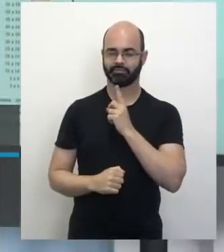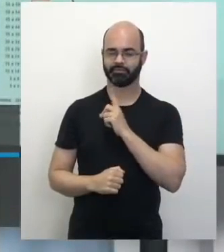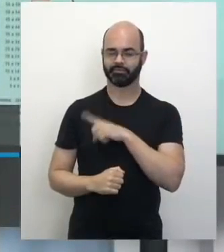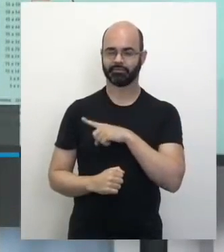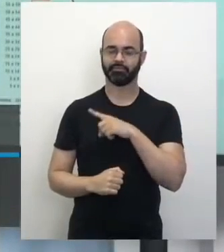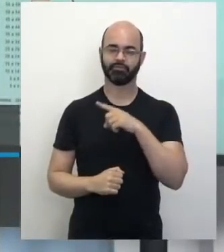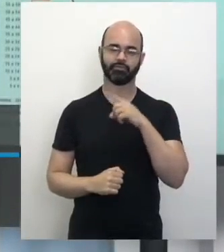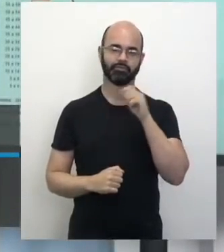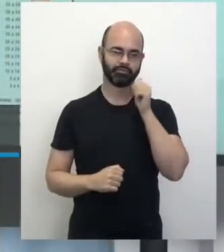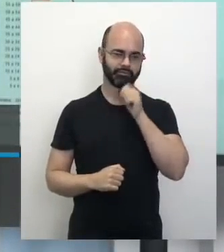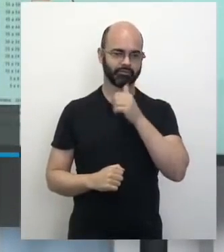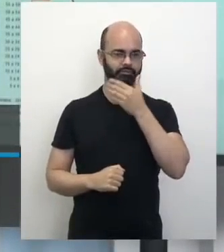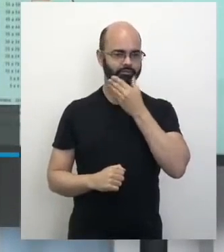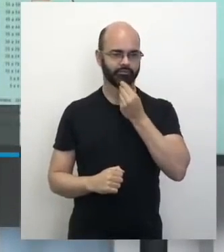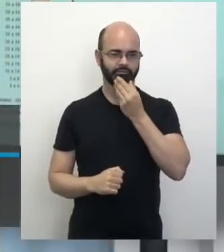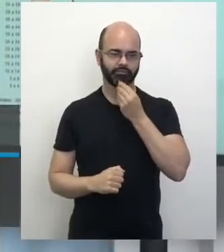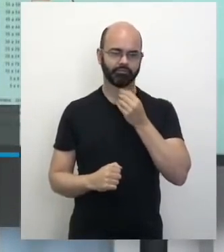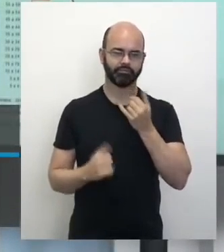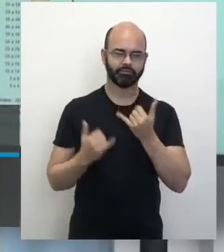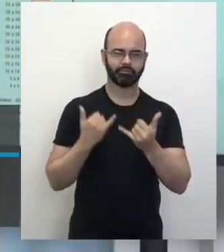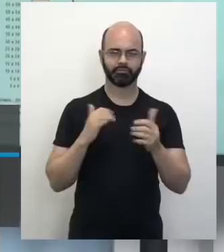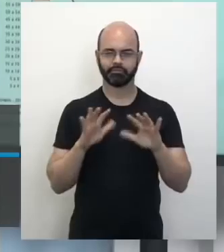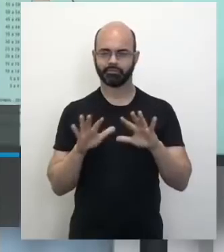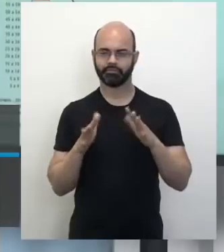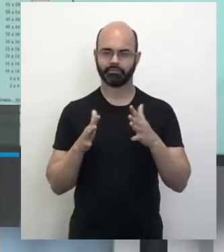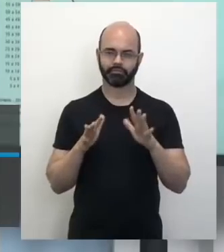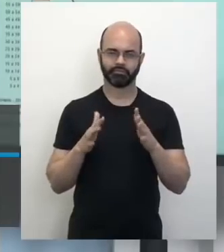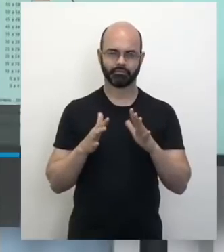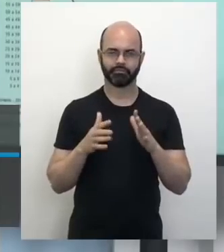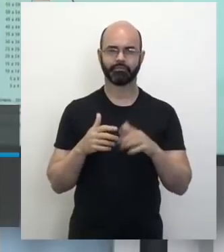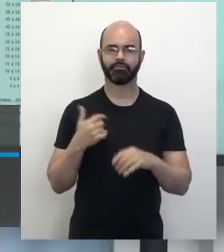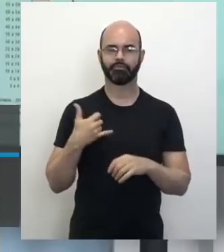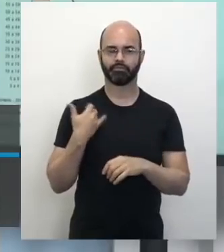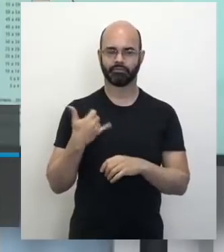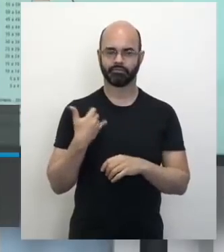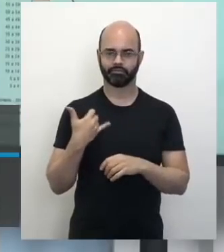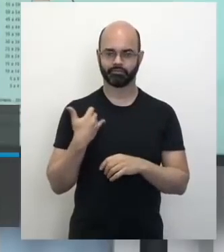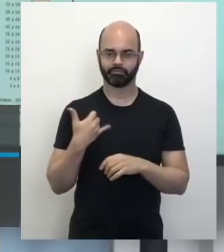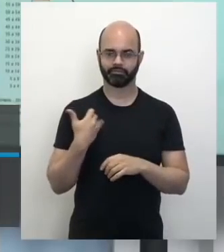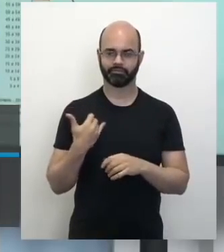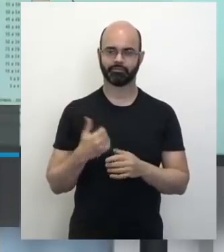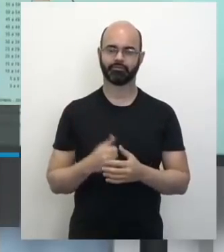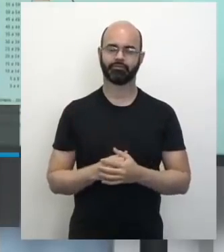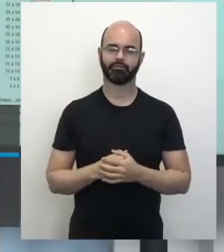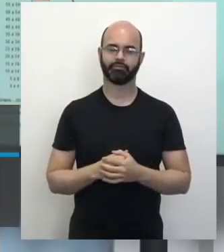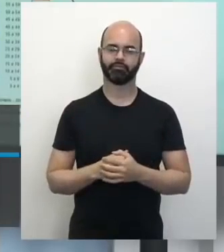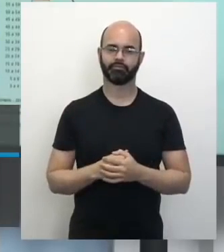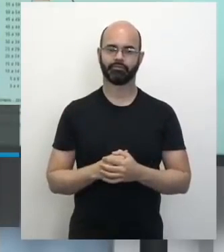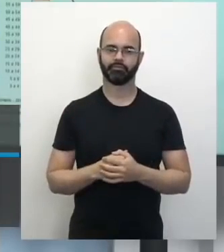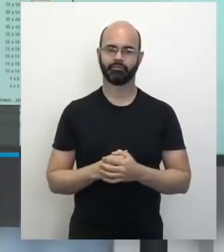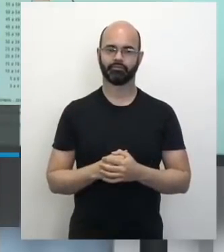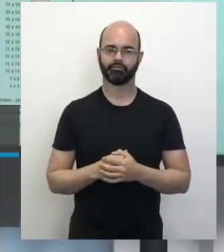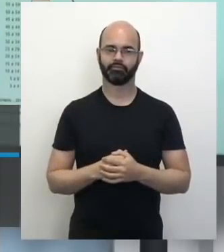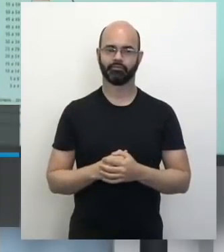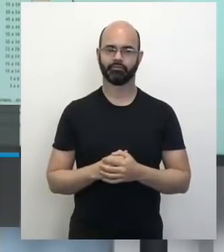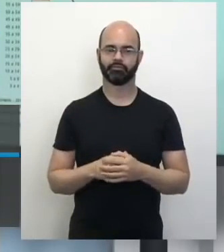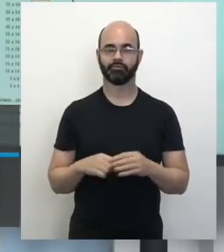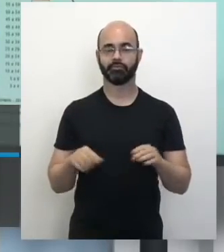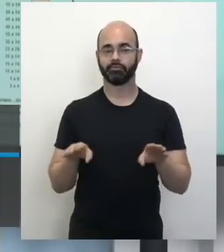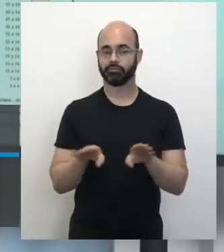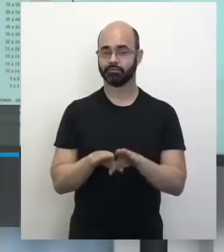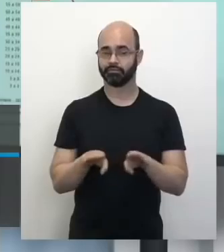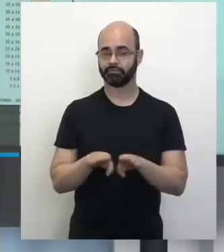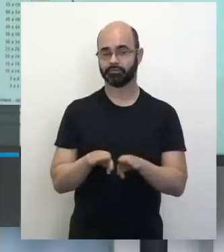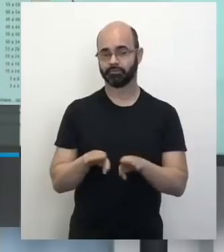de homens e mulheres muito parecidas nas suas faixas etárias, né, e principalmente que a população indígena